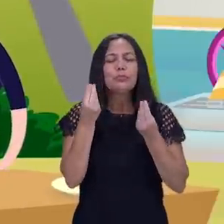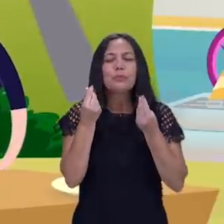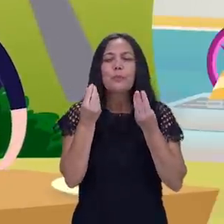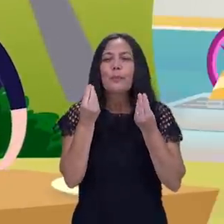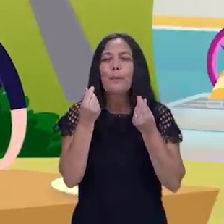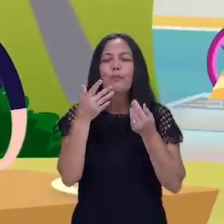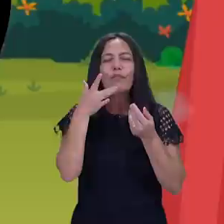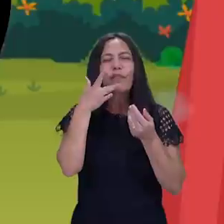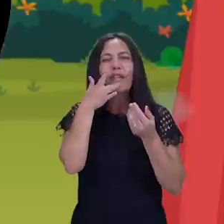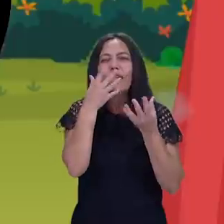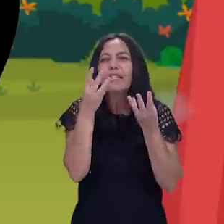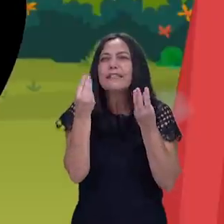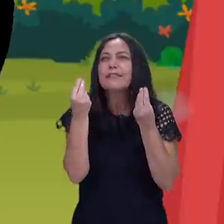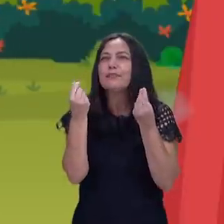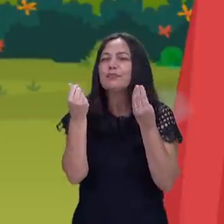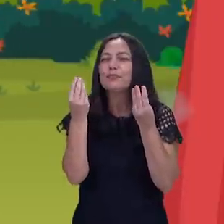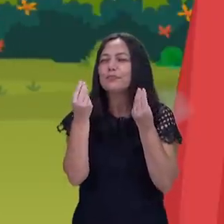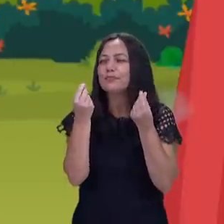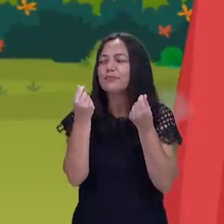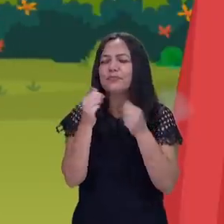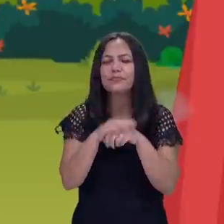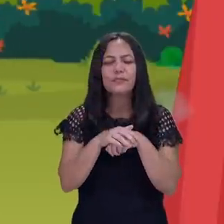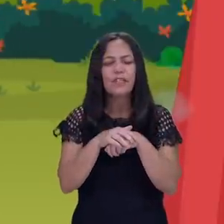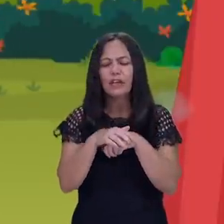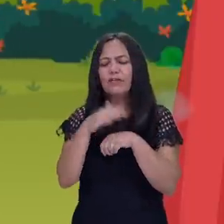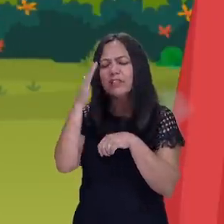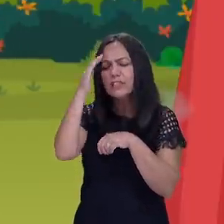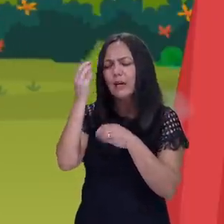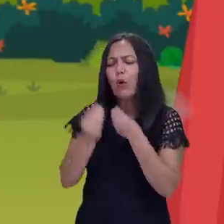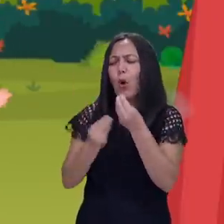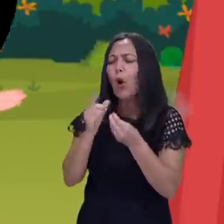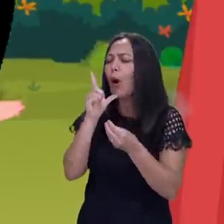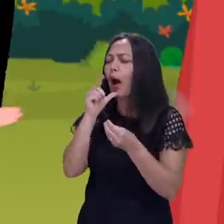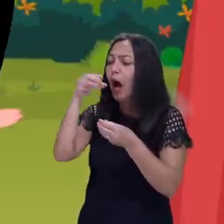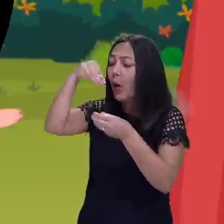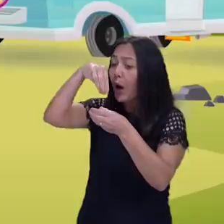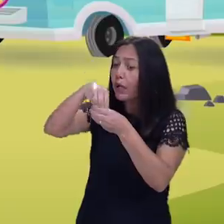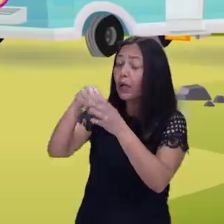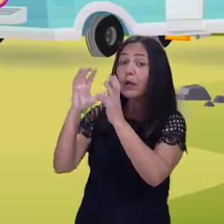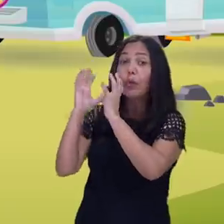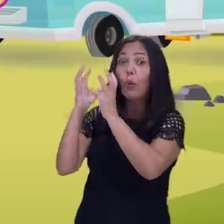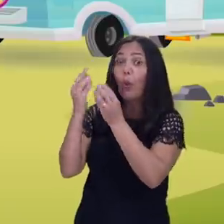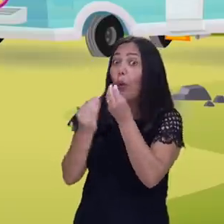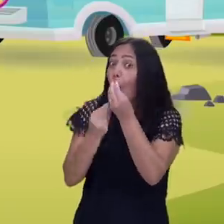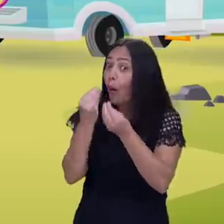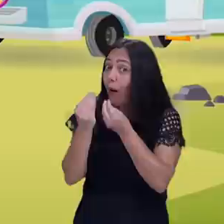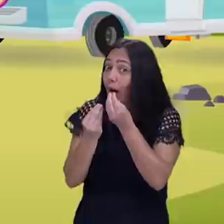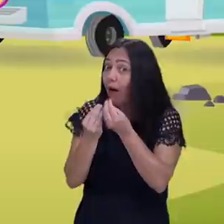Agora sim! Vocês sabem como a água vai parar dentro do coco?